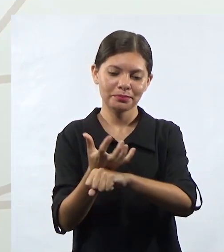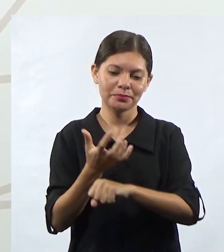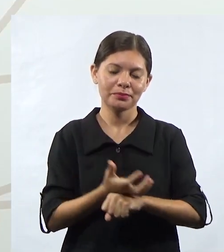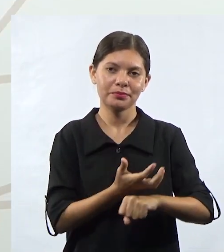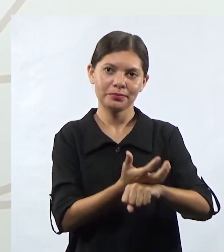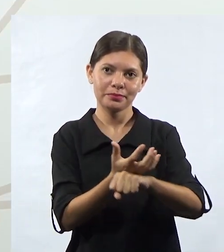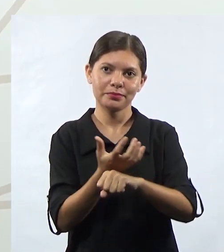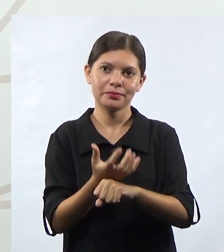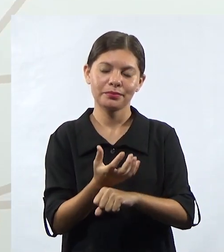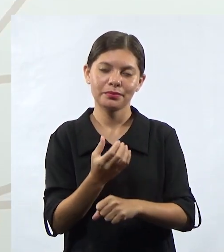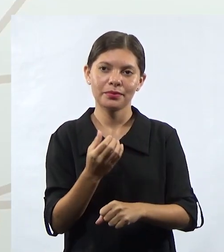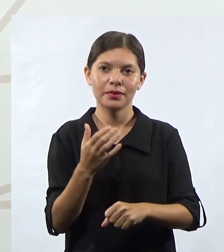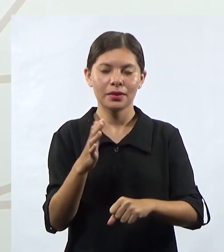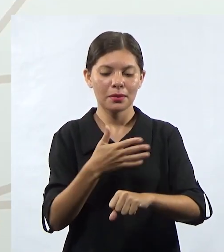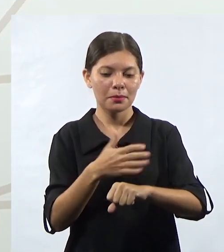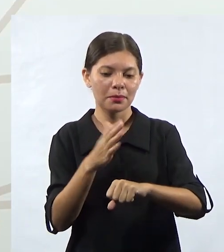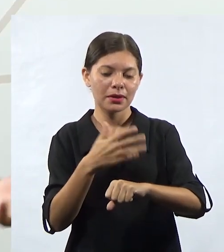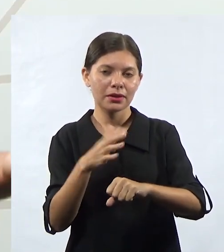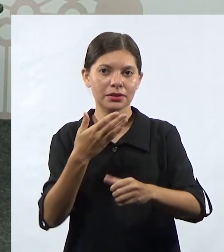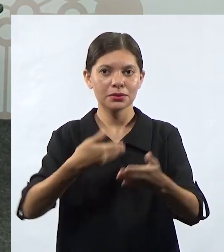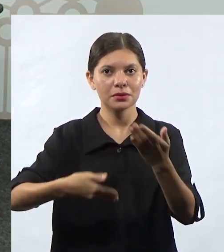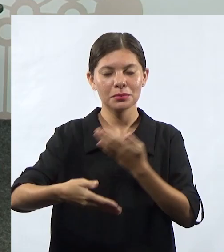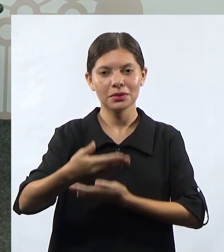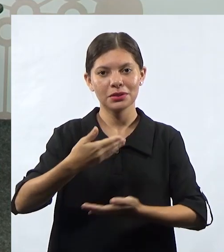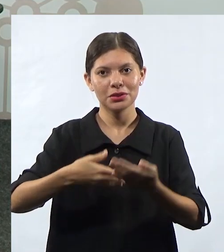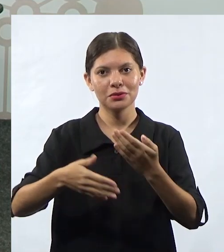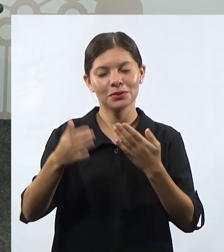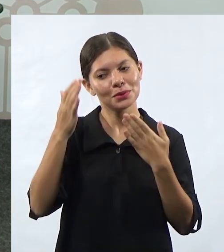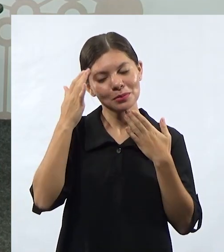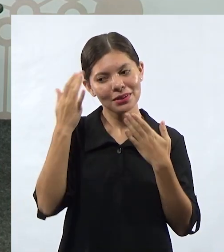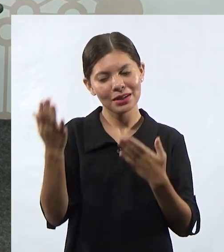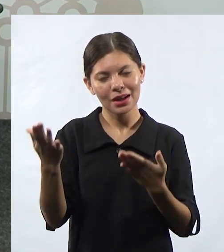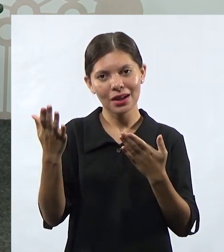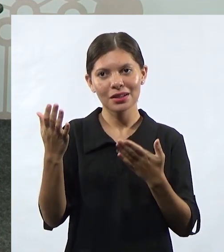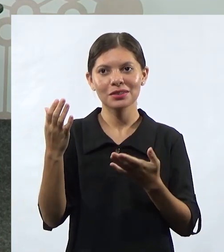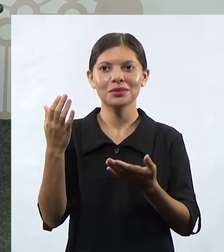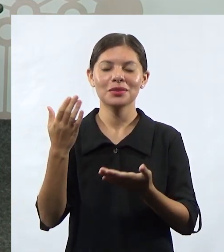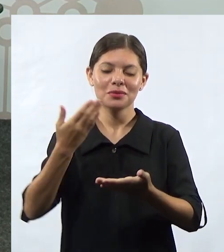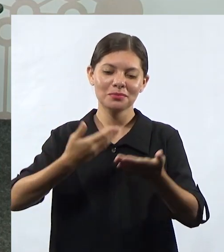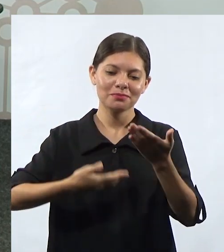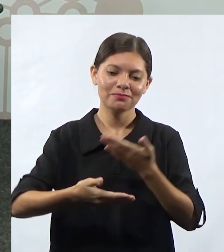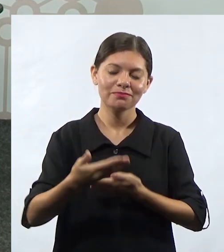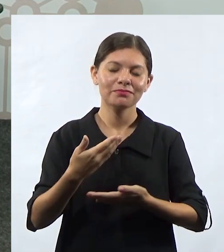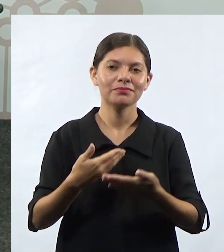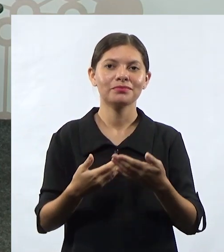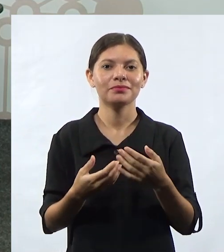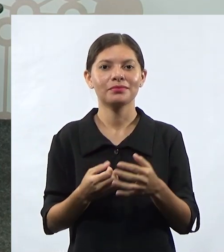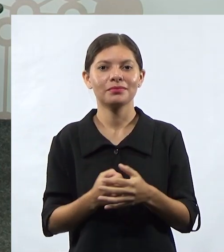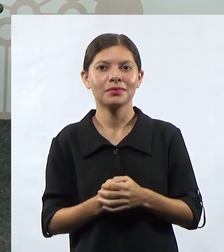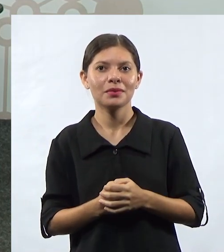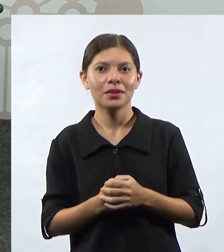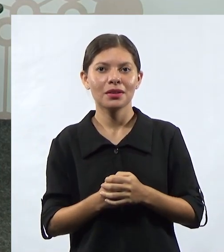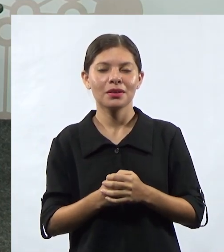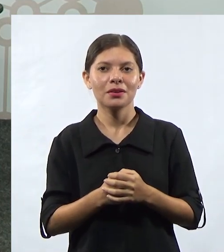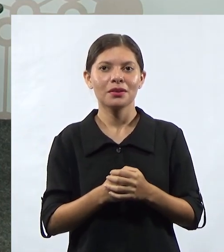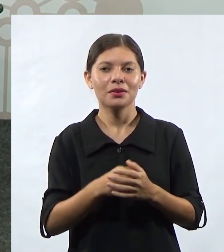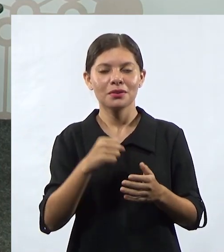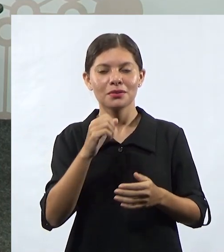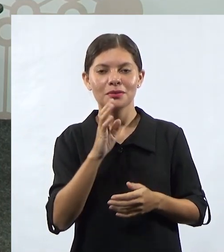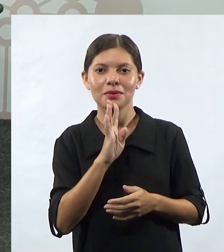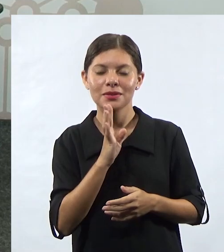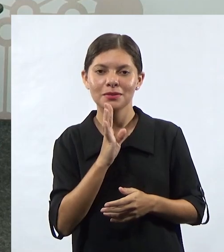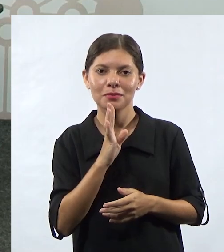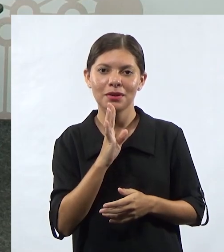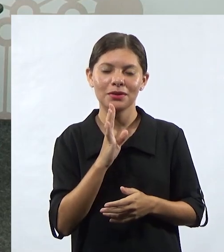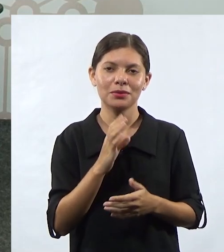disciplina, práticas colaborativas. Gratidão por compartilhar esse conhecimento, que é importante. E, mais